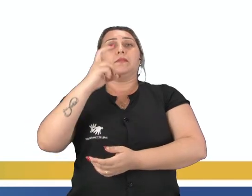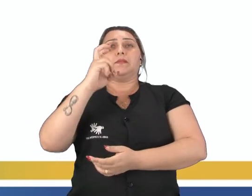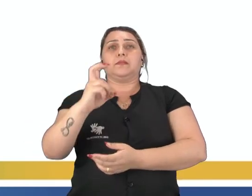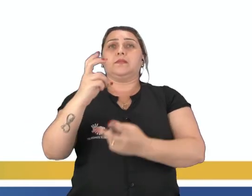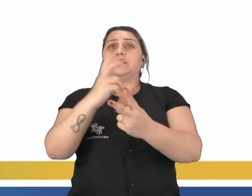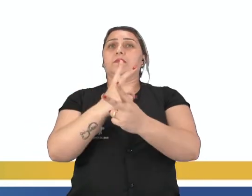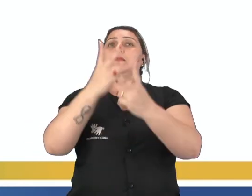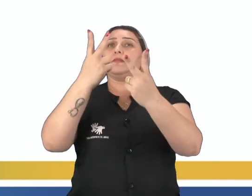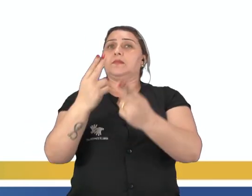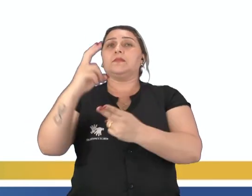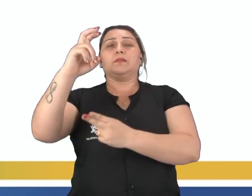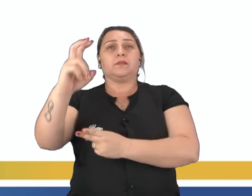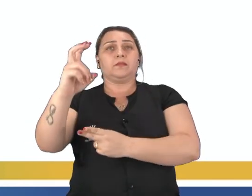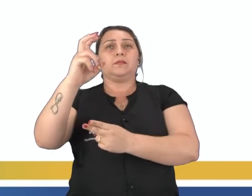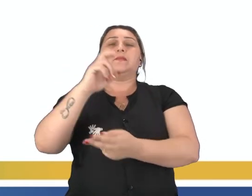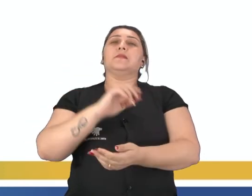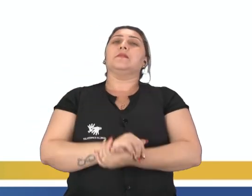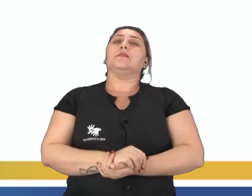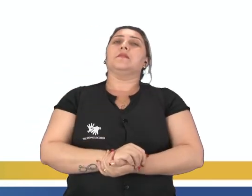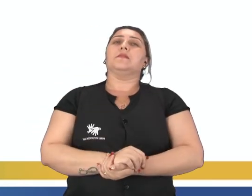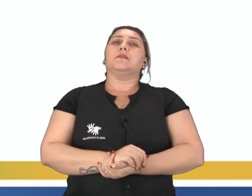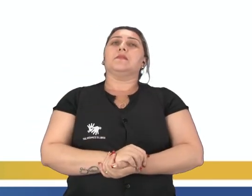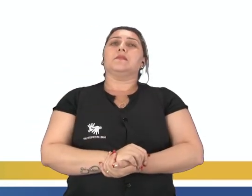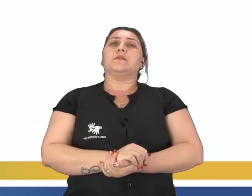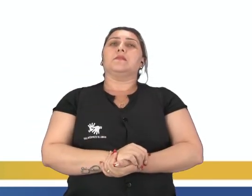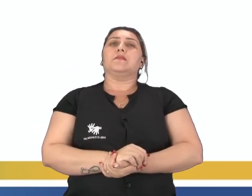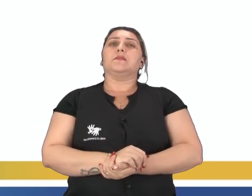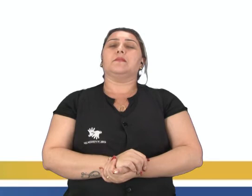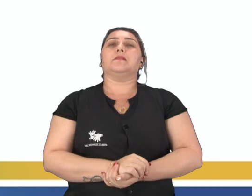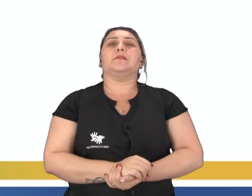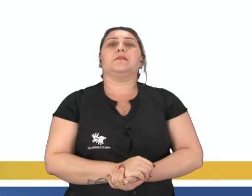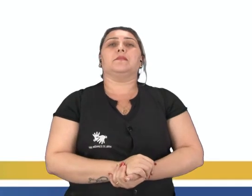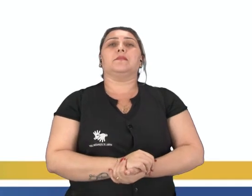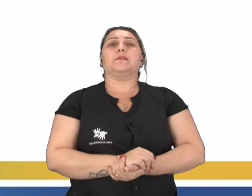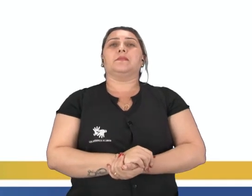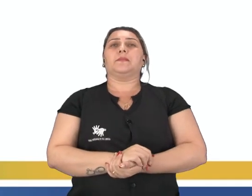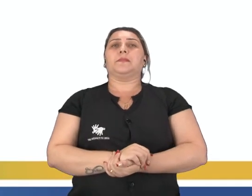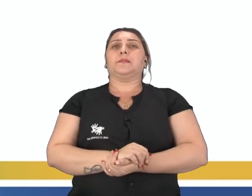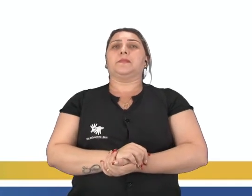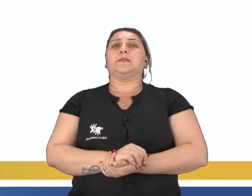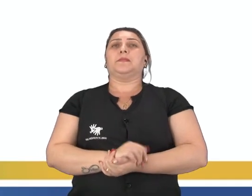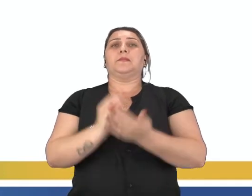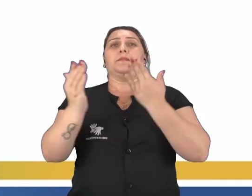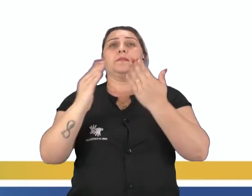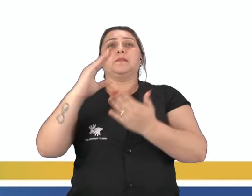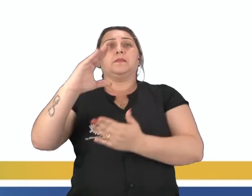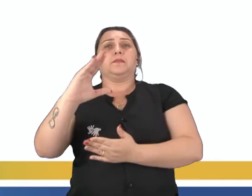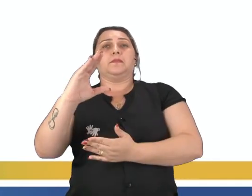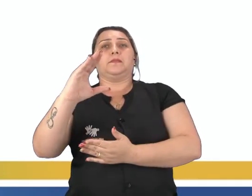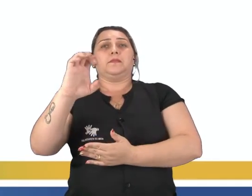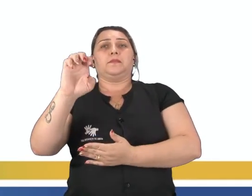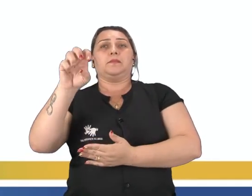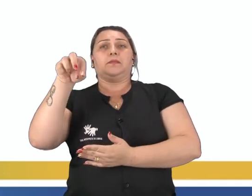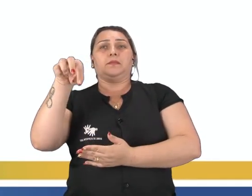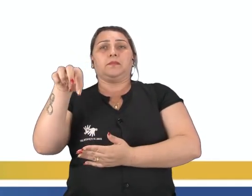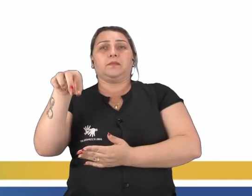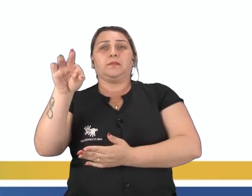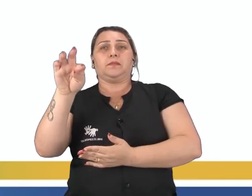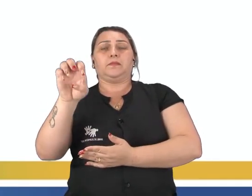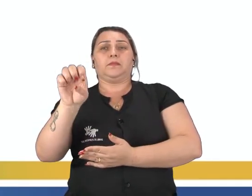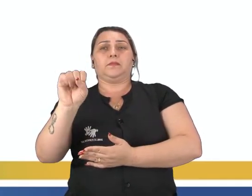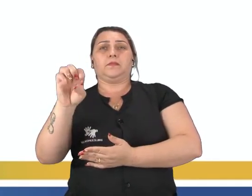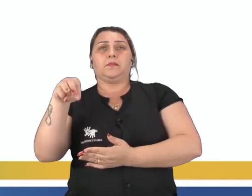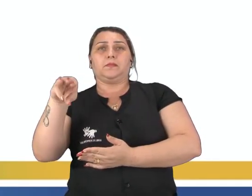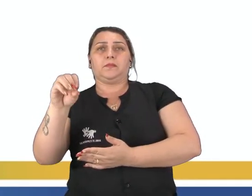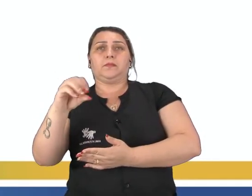aquela parte imediatamente após a vírgula. Então, eu tenho 5. Comparo. 5 é igual a 5. Então, eu vou para o terceiro. E aí eu